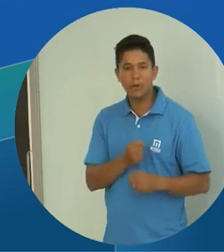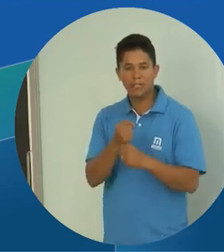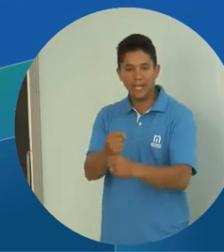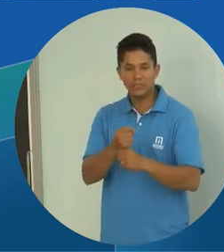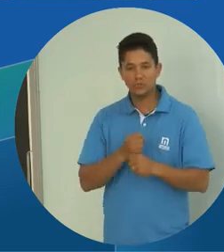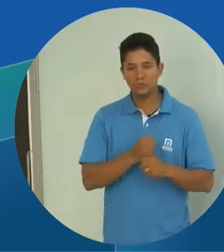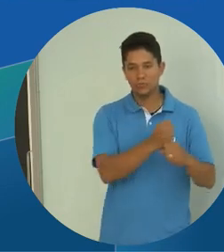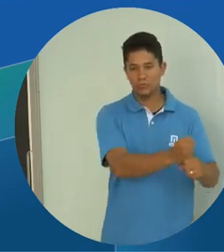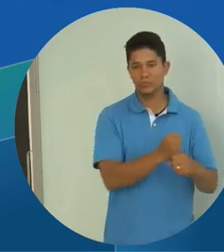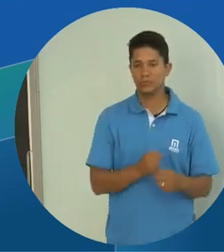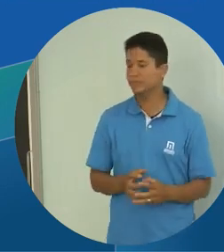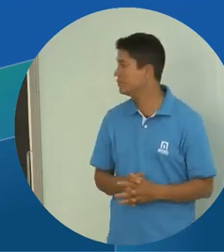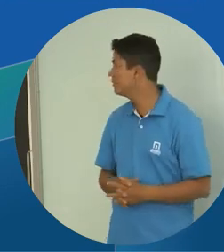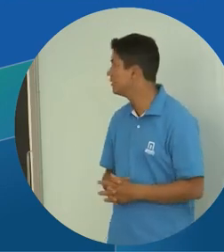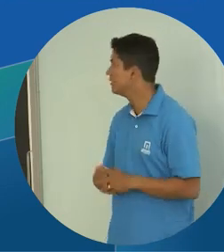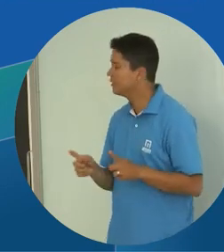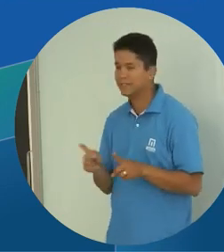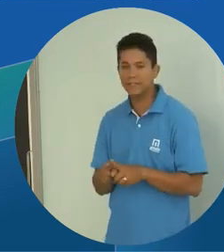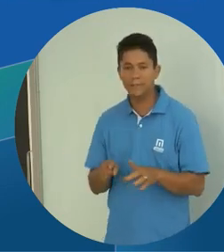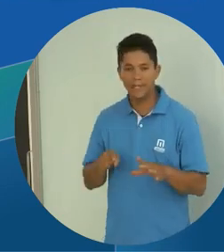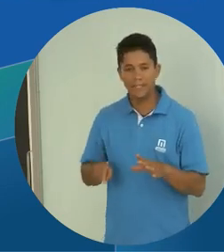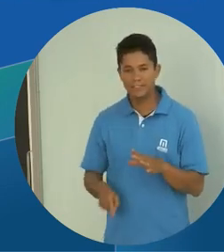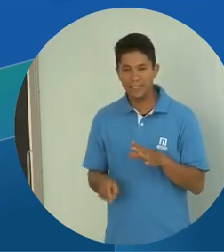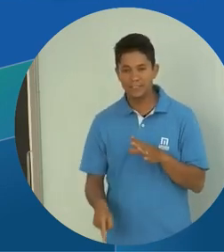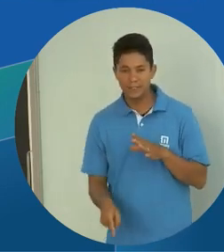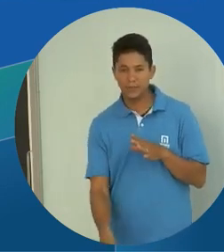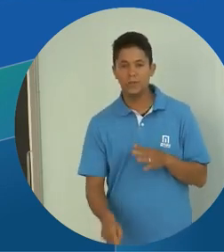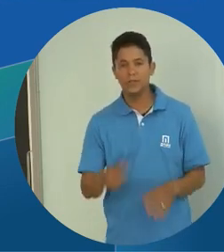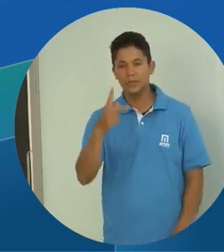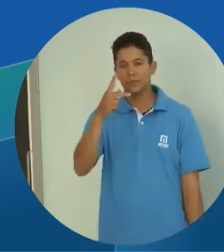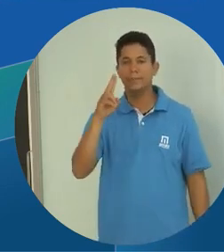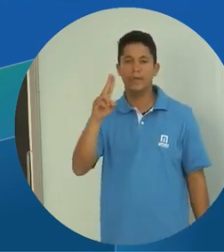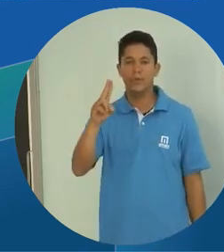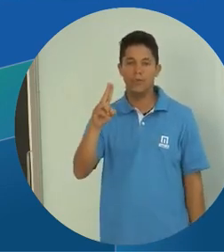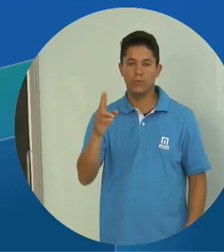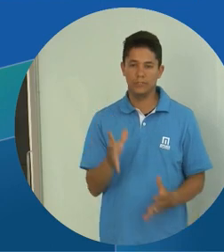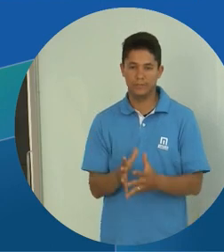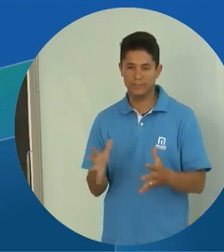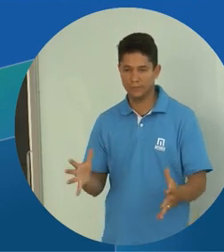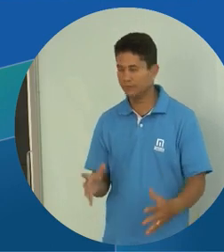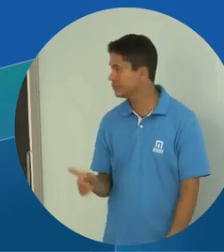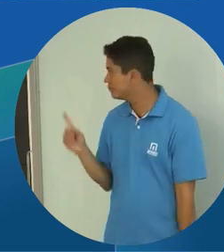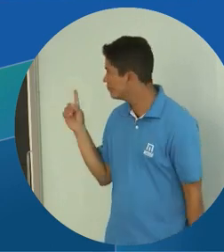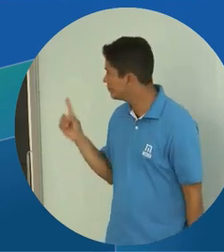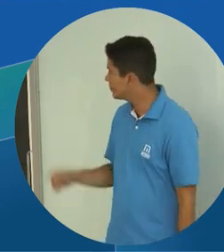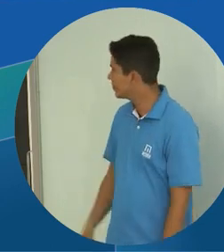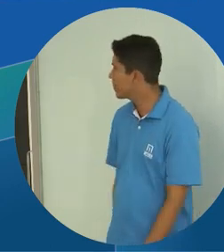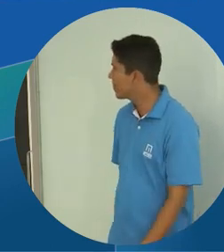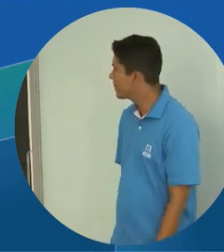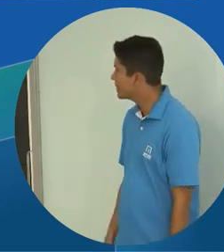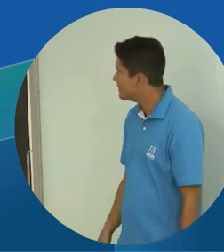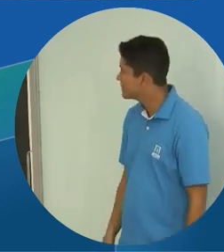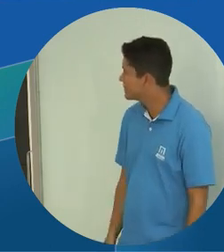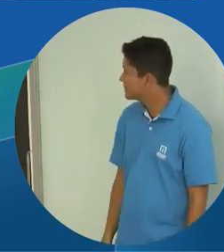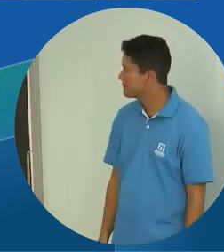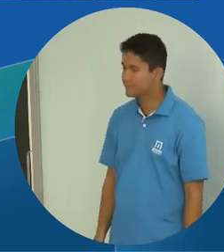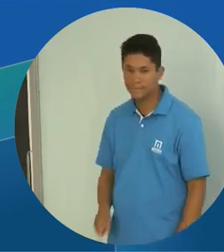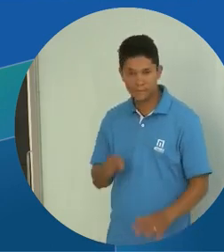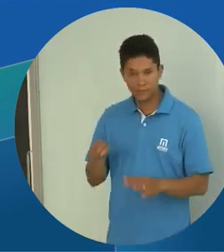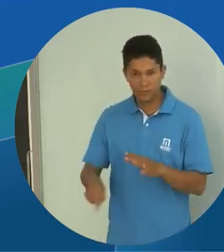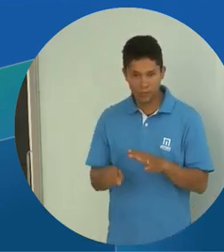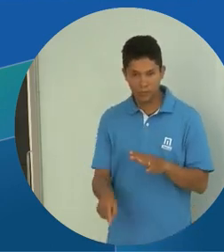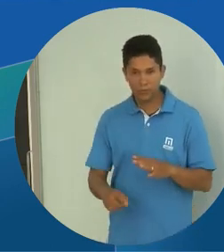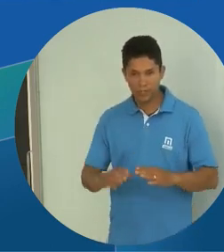metros e a injeção do PU expansivo nesse caso. Aqui já são os furos na